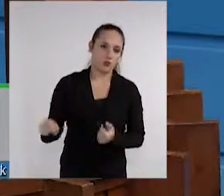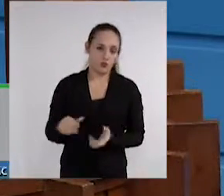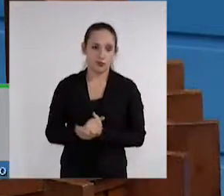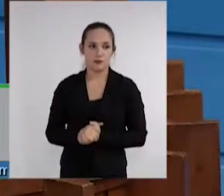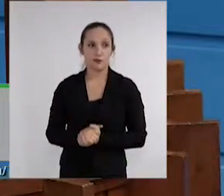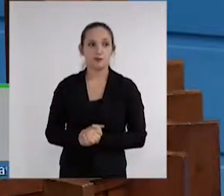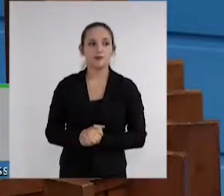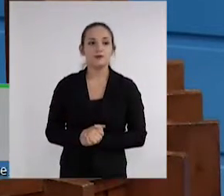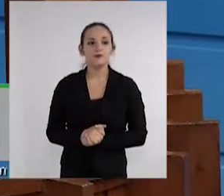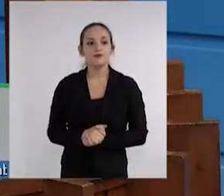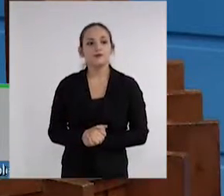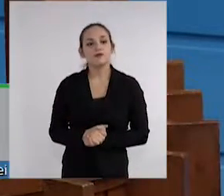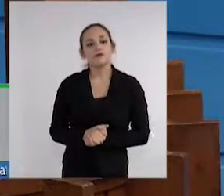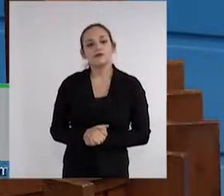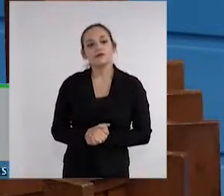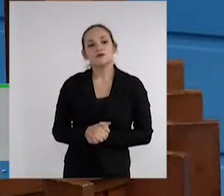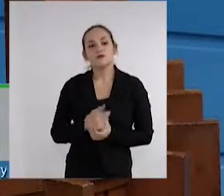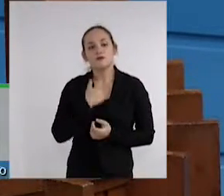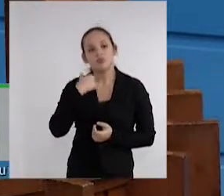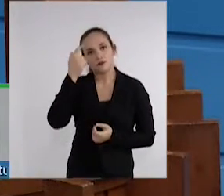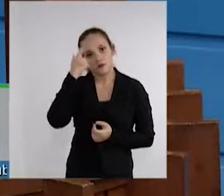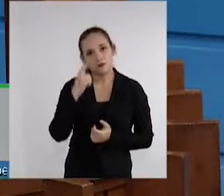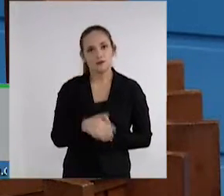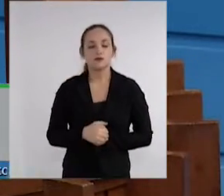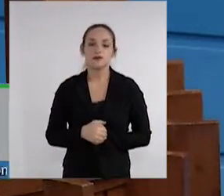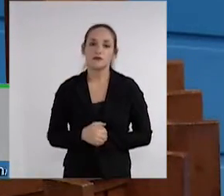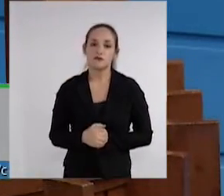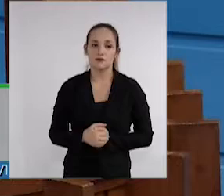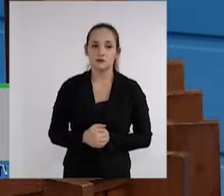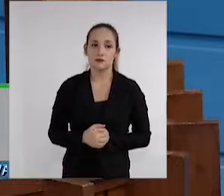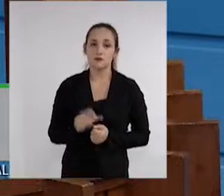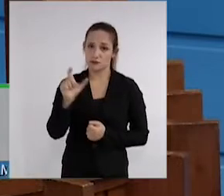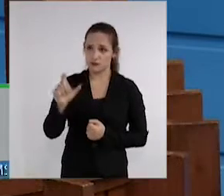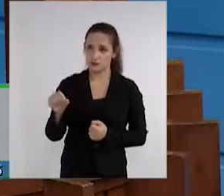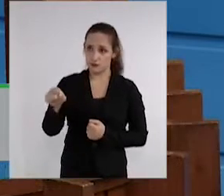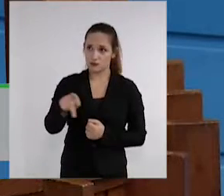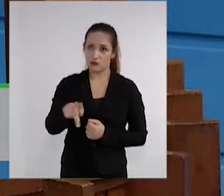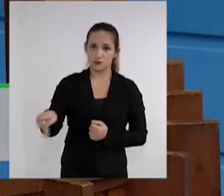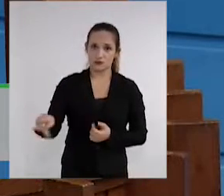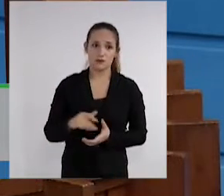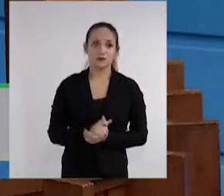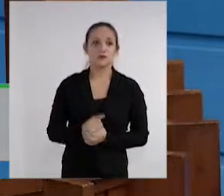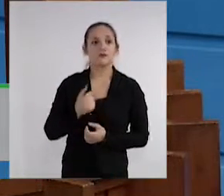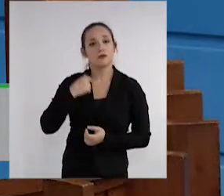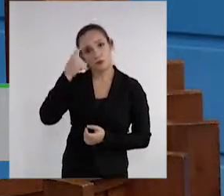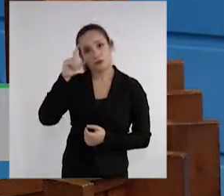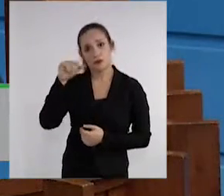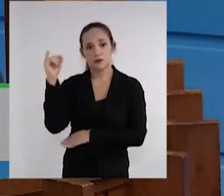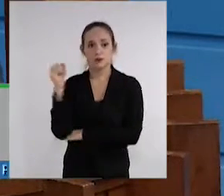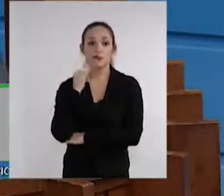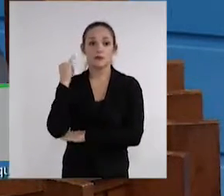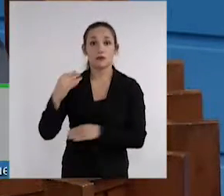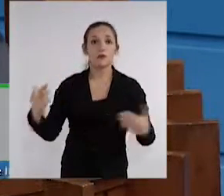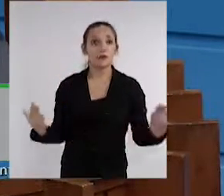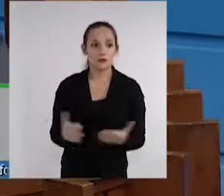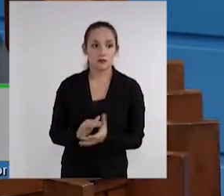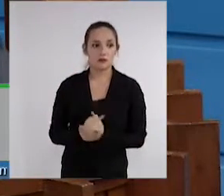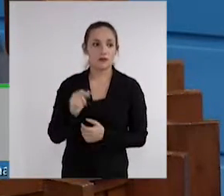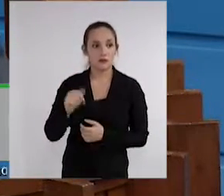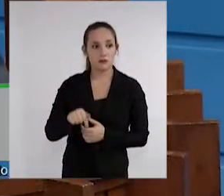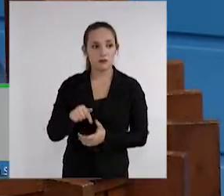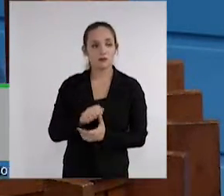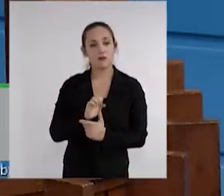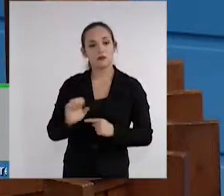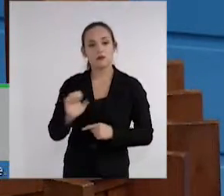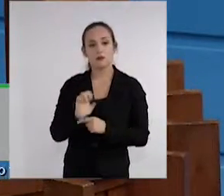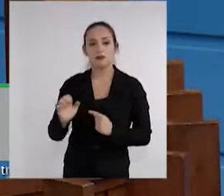Então, eu acho que senhor presidente, que uma questão tão importante como essa, no nosso Estado, nós